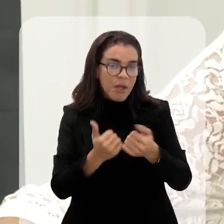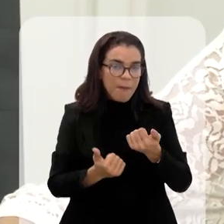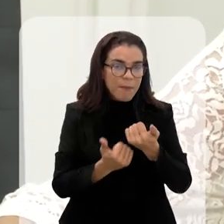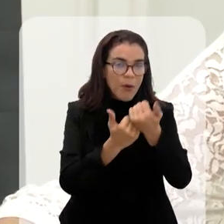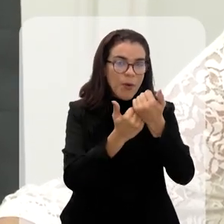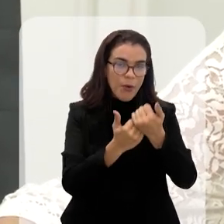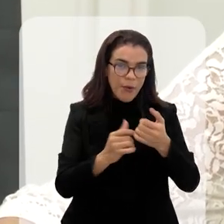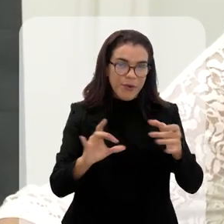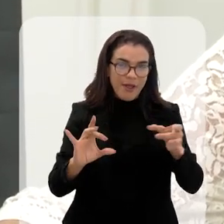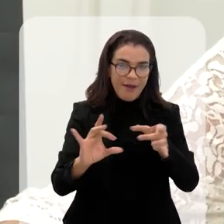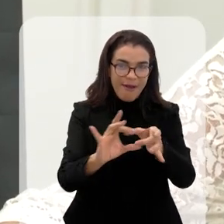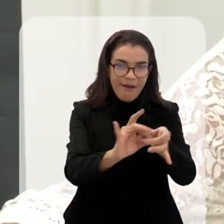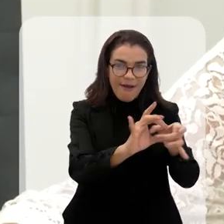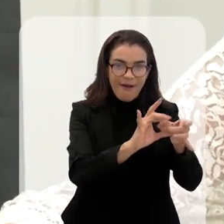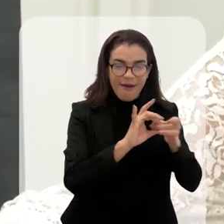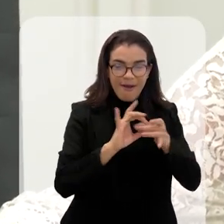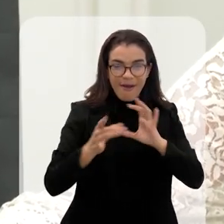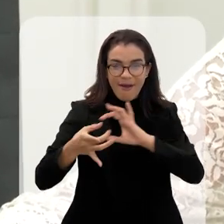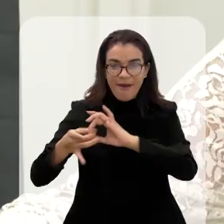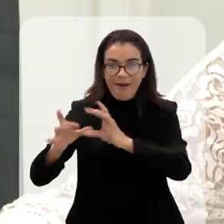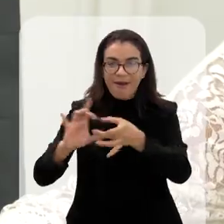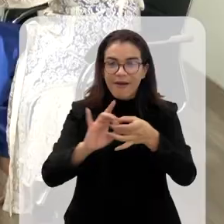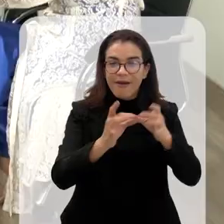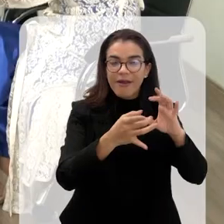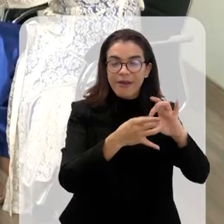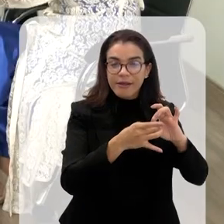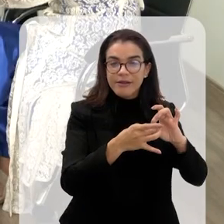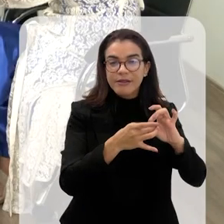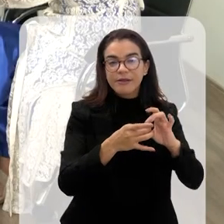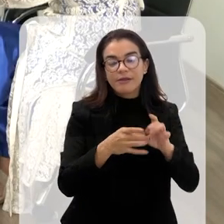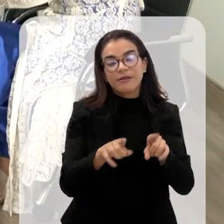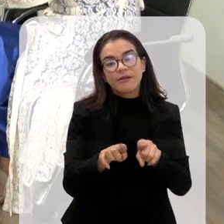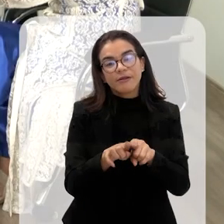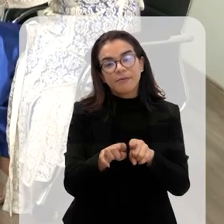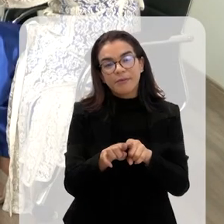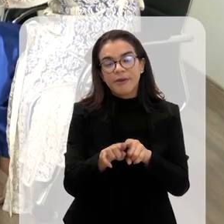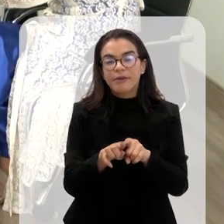nesse apoio, nessa rede. Sim. É